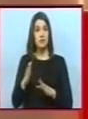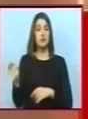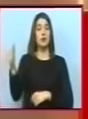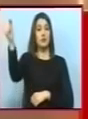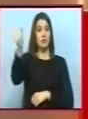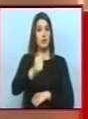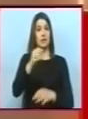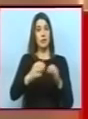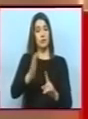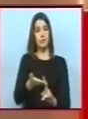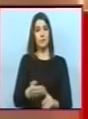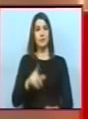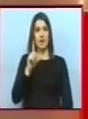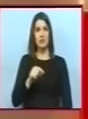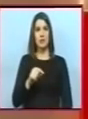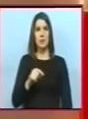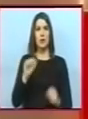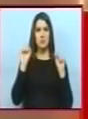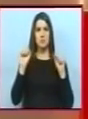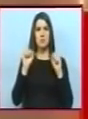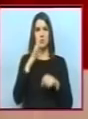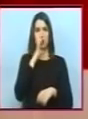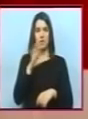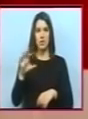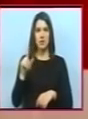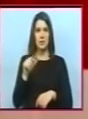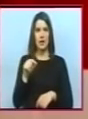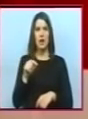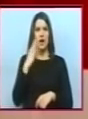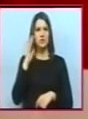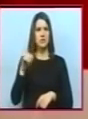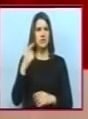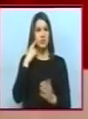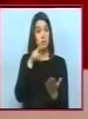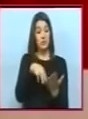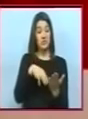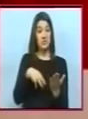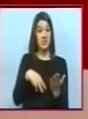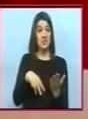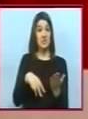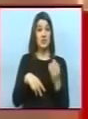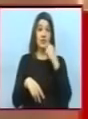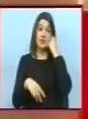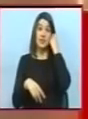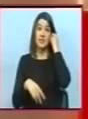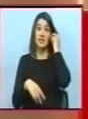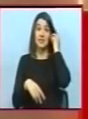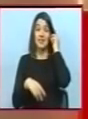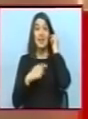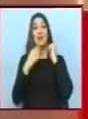Calúnia também? Calúnia, sim. Calúnia, sim, não... estou aqui a... Não sei está a ler o artigo, tem uma cábula. Se tudo que está